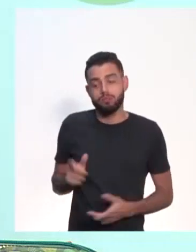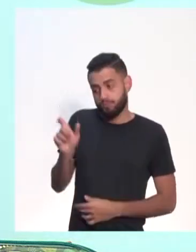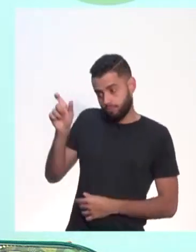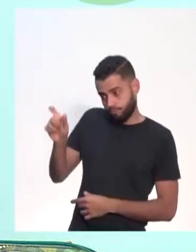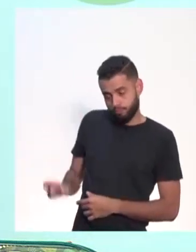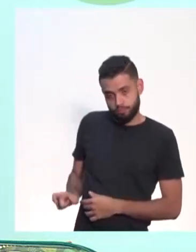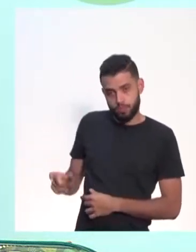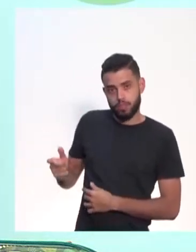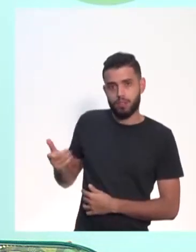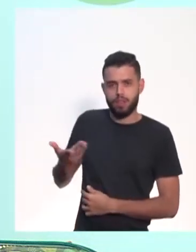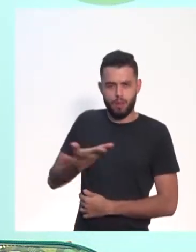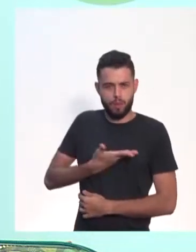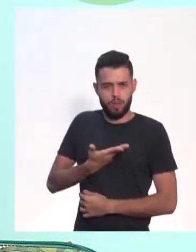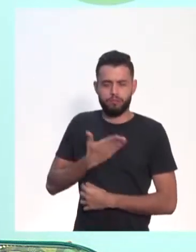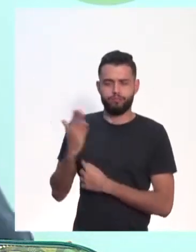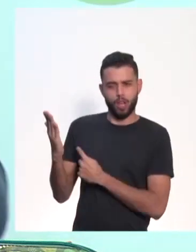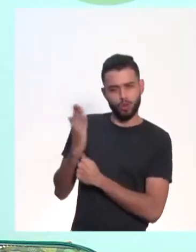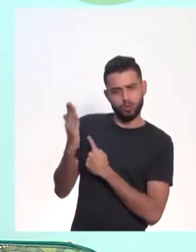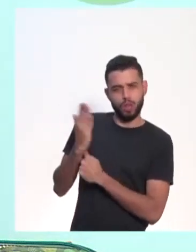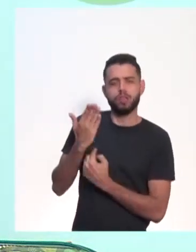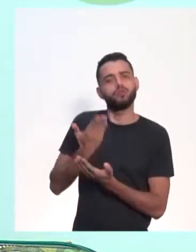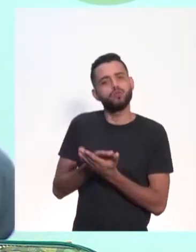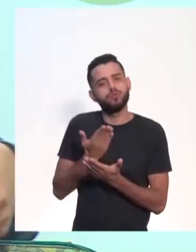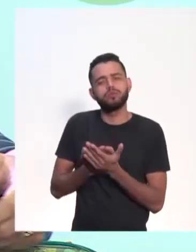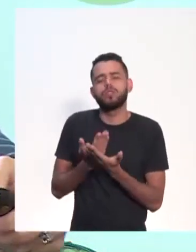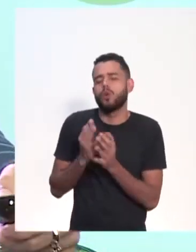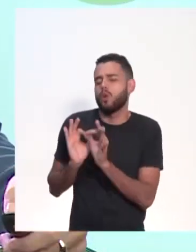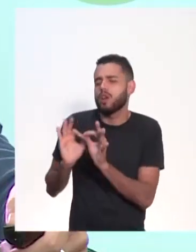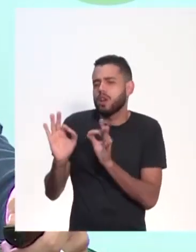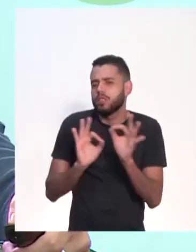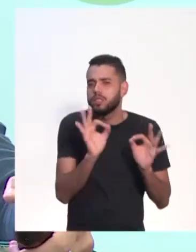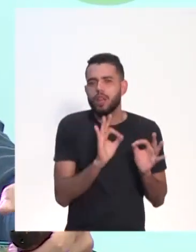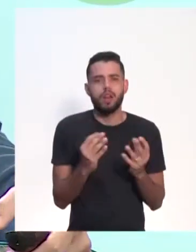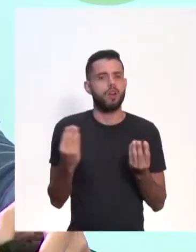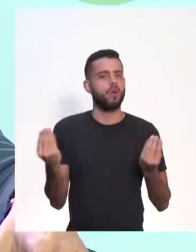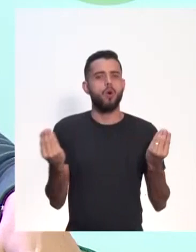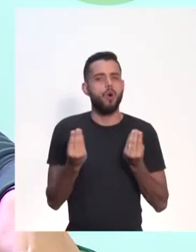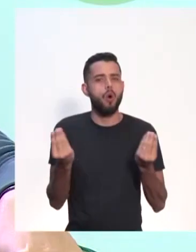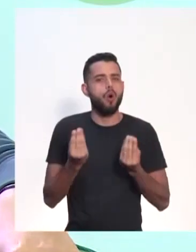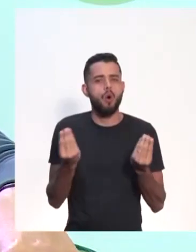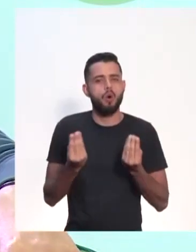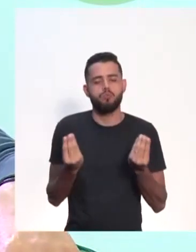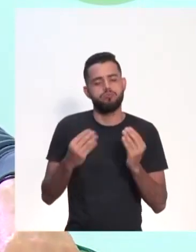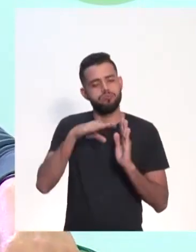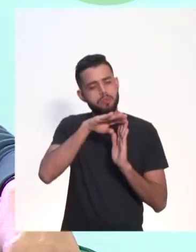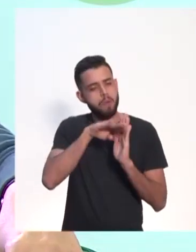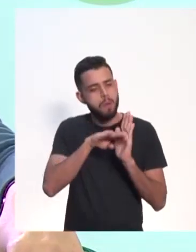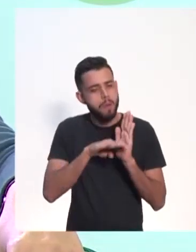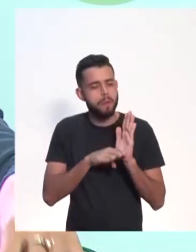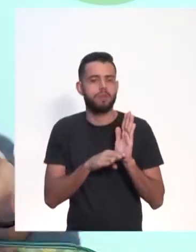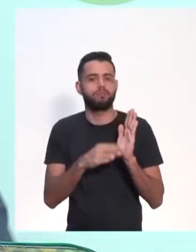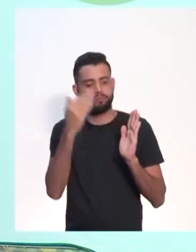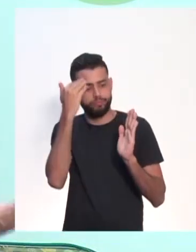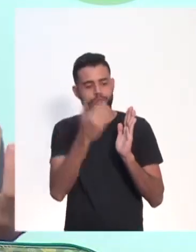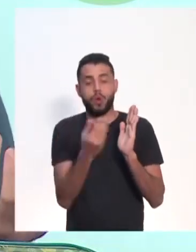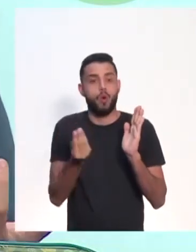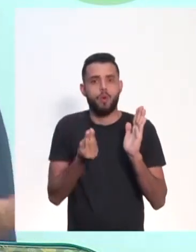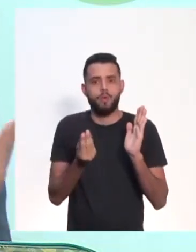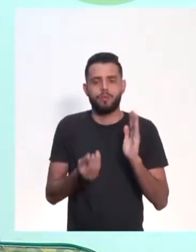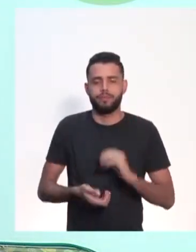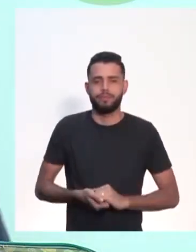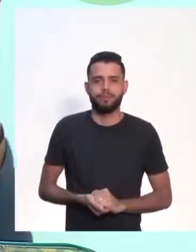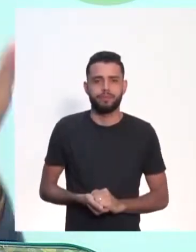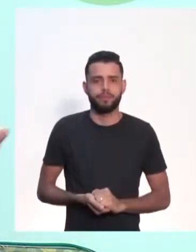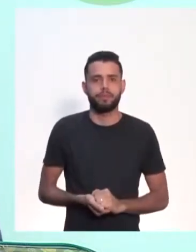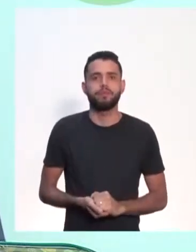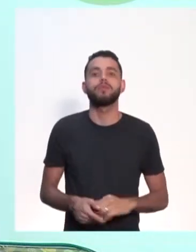ajudar a gente a organizar melhor como que a gente vai tocar as nossas atividades. E quando a gente pensa